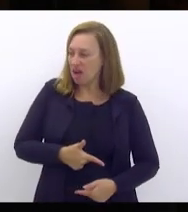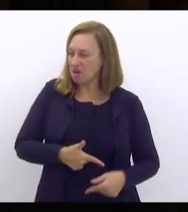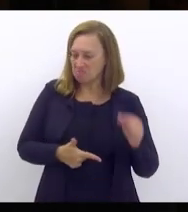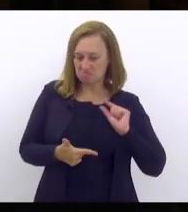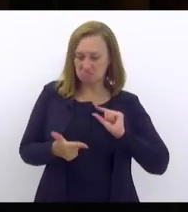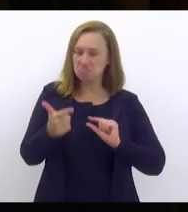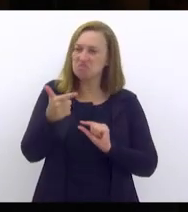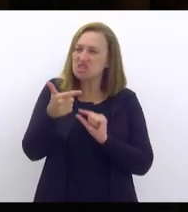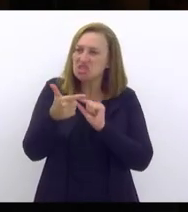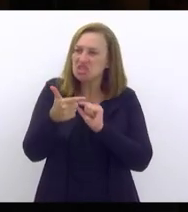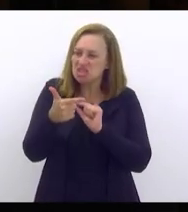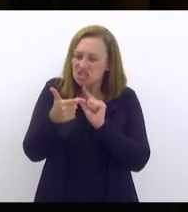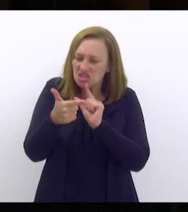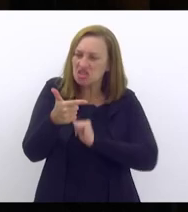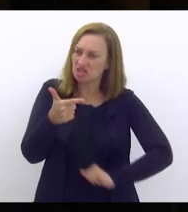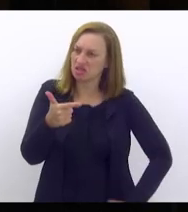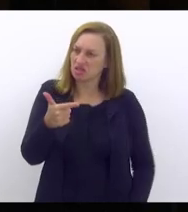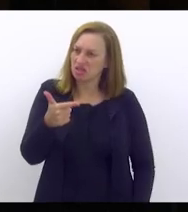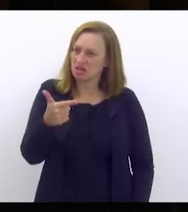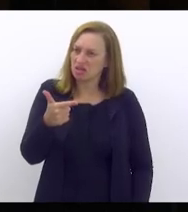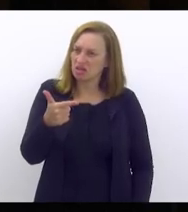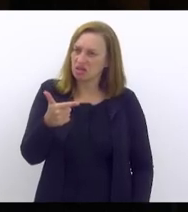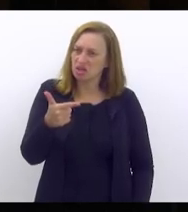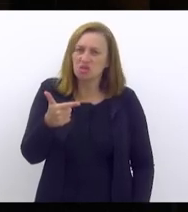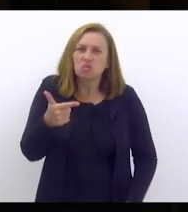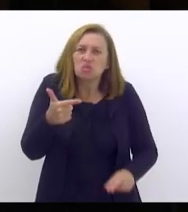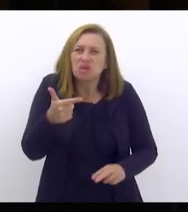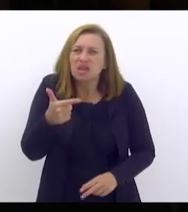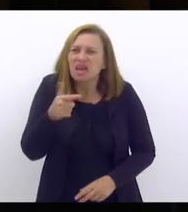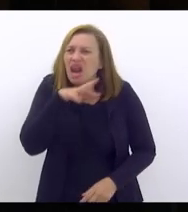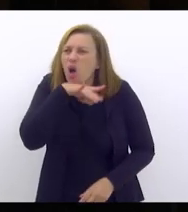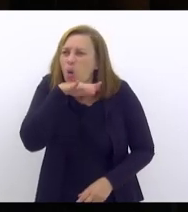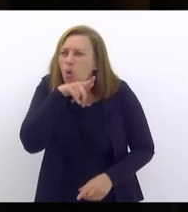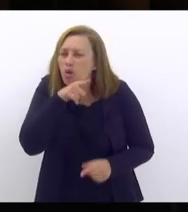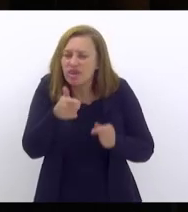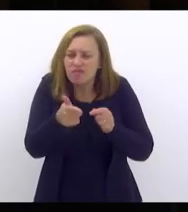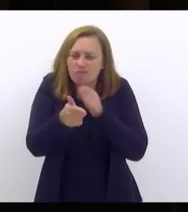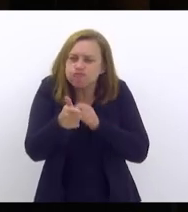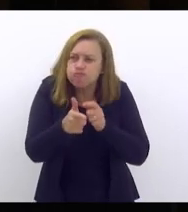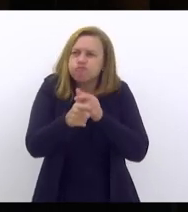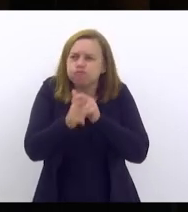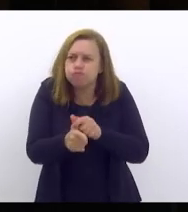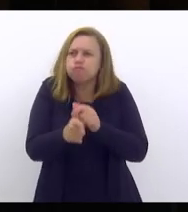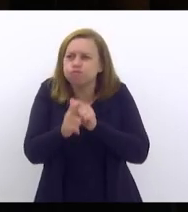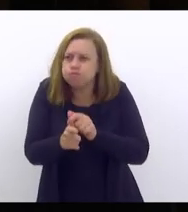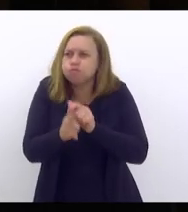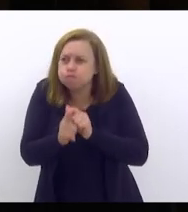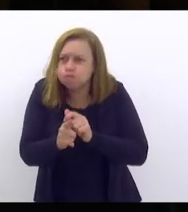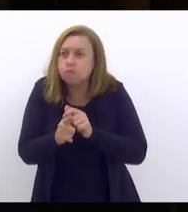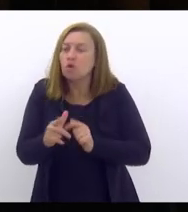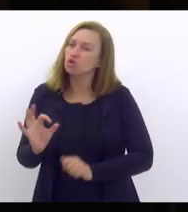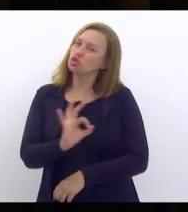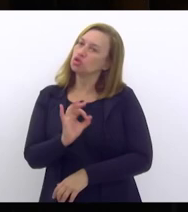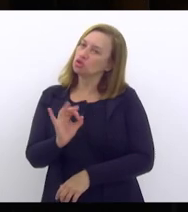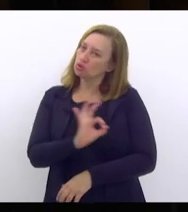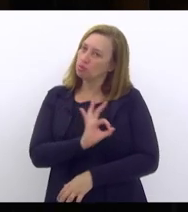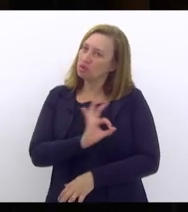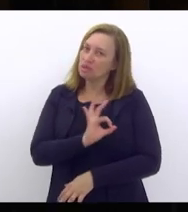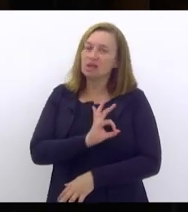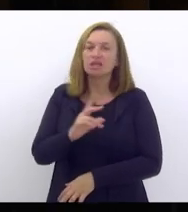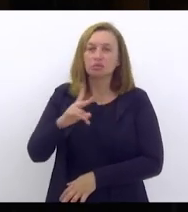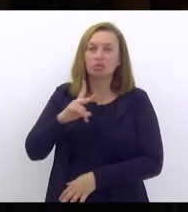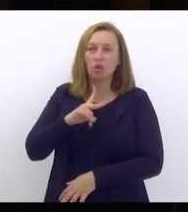vezes engasgava. Usava uma pistola que muitas das vezes disparava e os policiais, os próprios policiais se